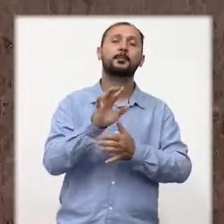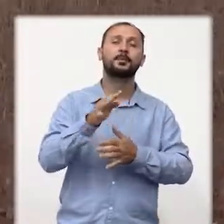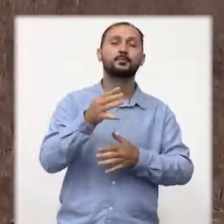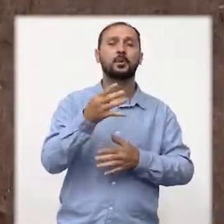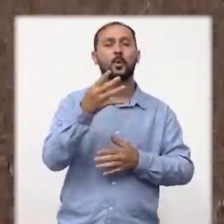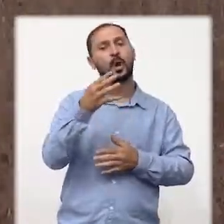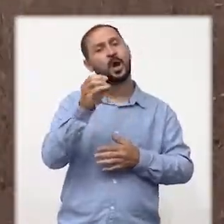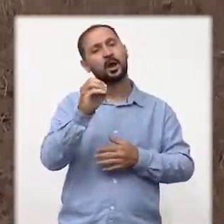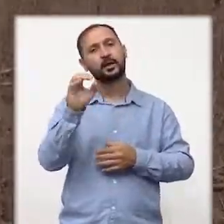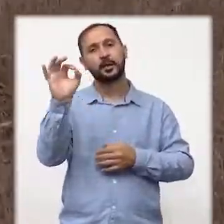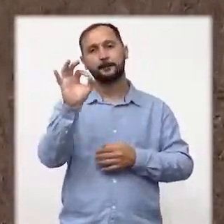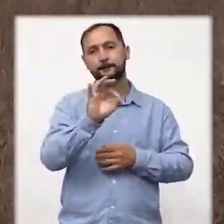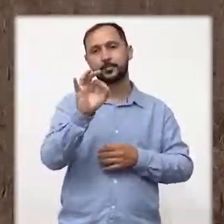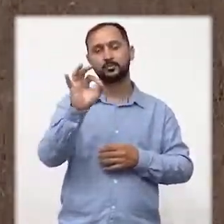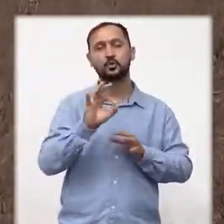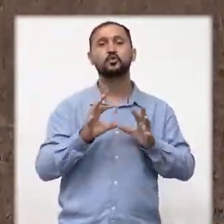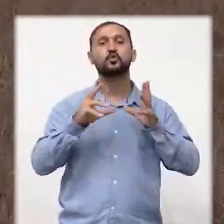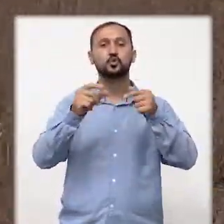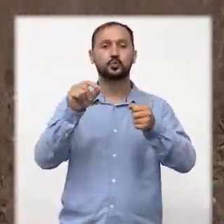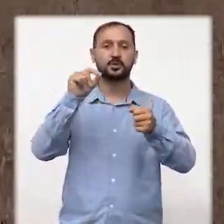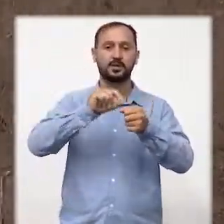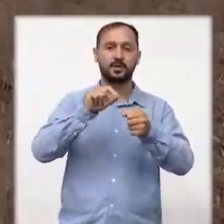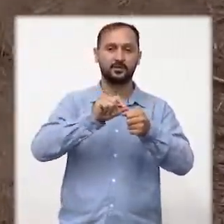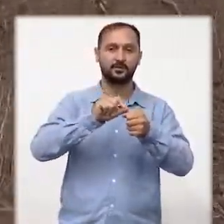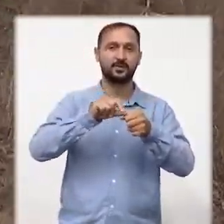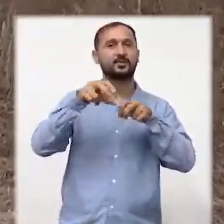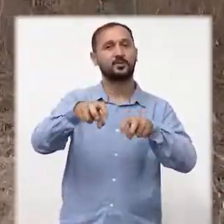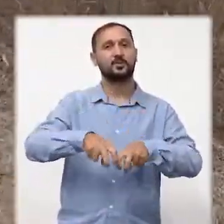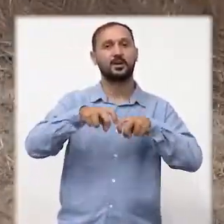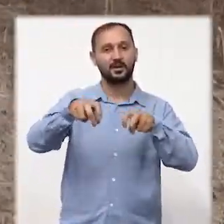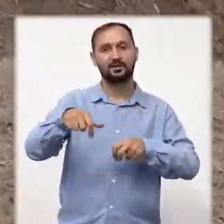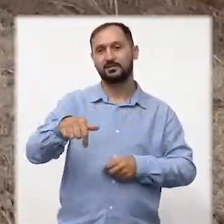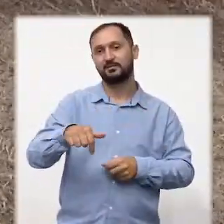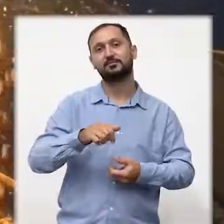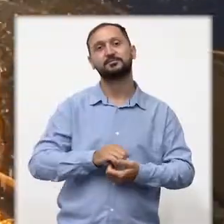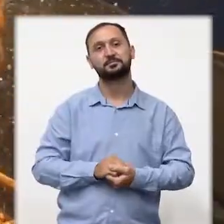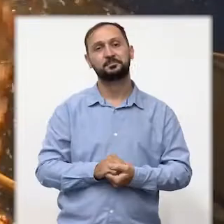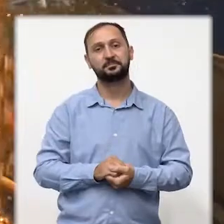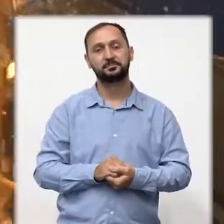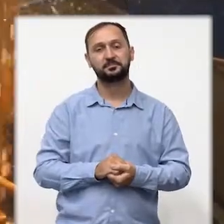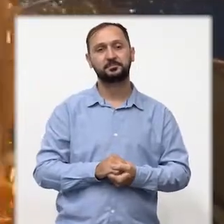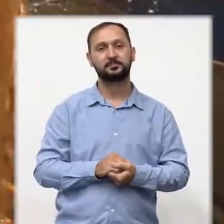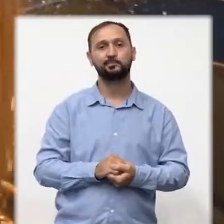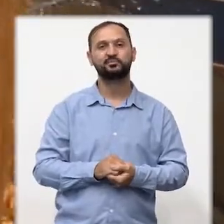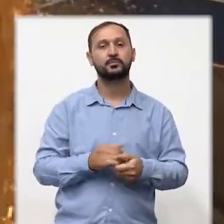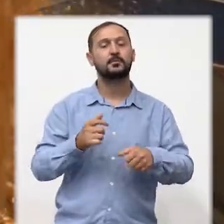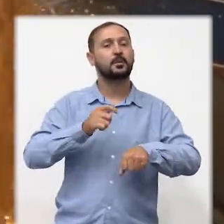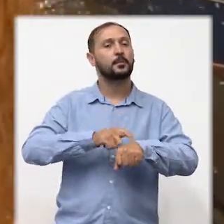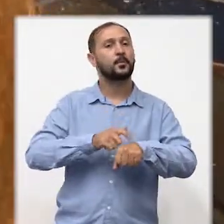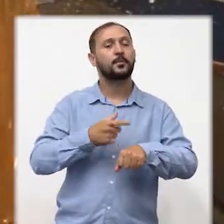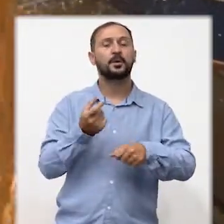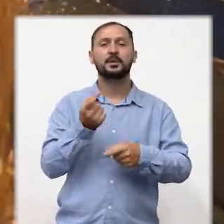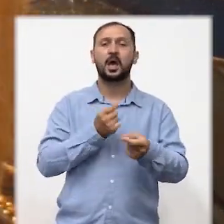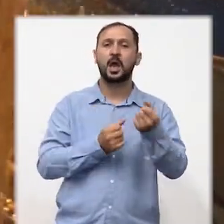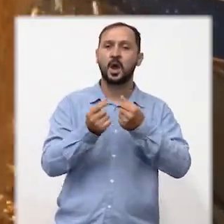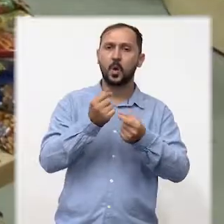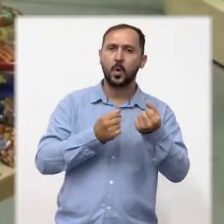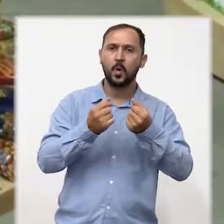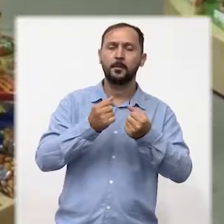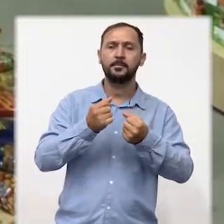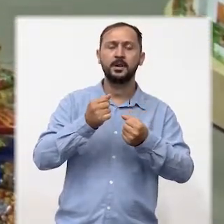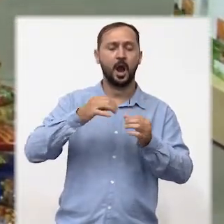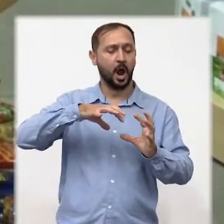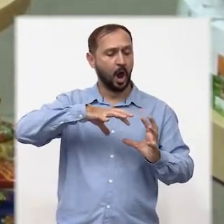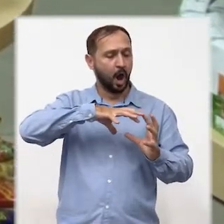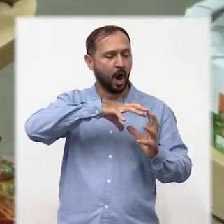compra de mais de 40% de tudo que é produzido no campo em nosso estado. Em tempos de economia